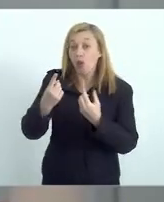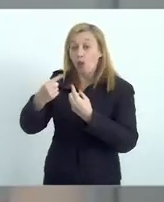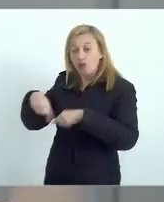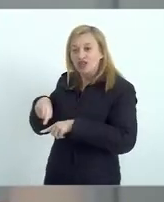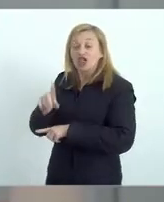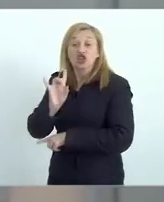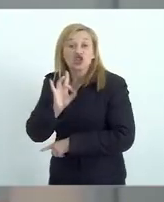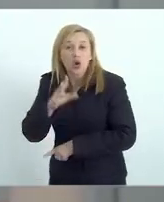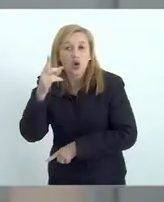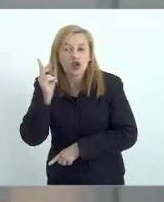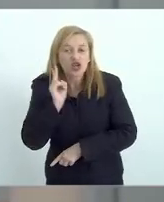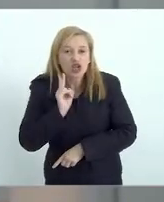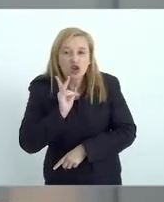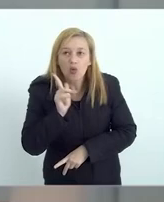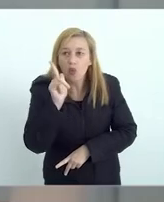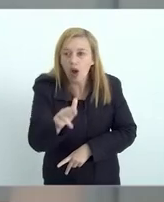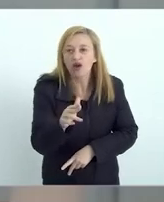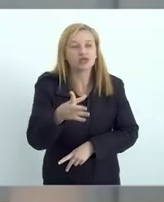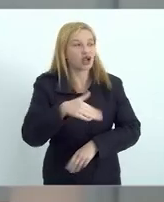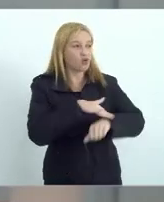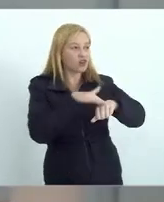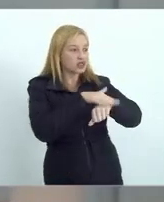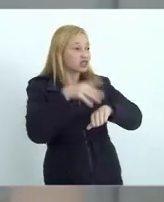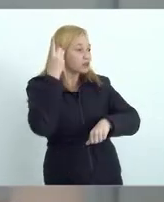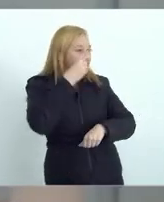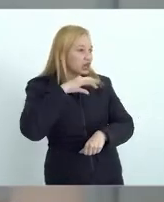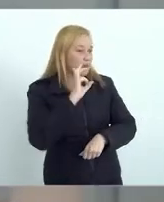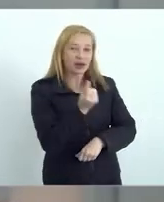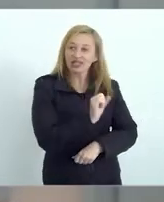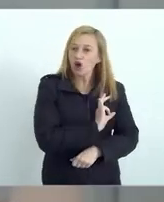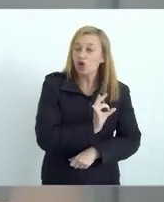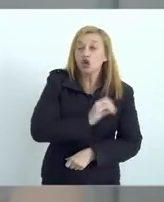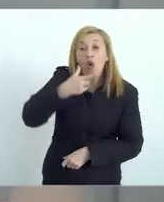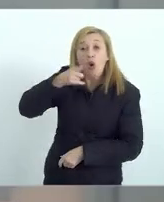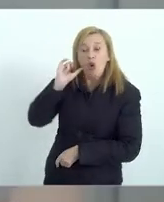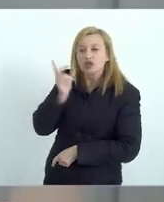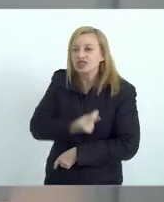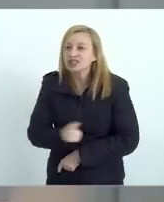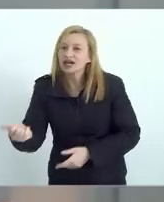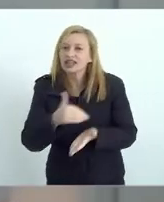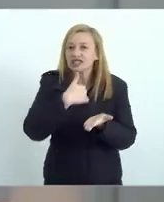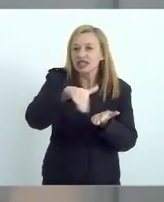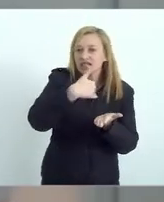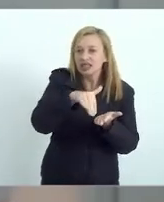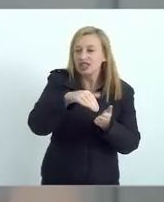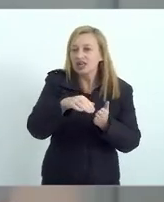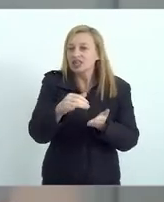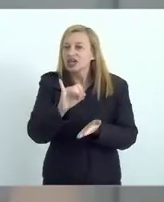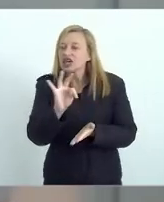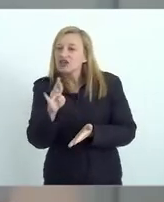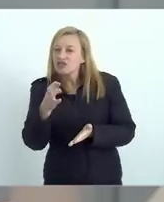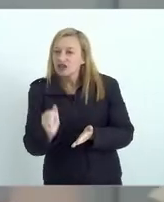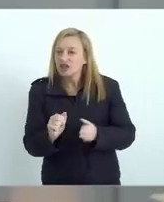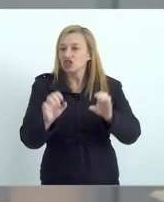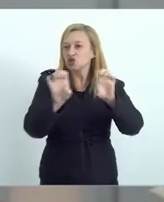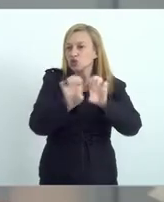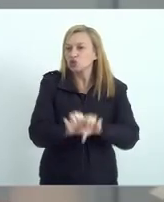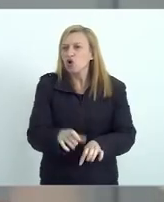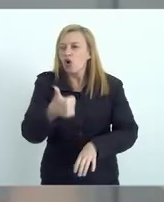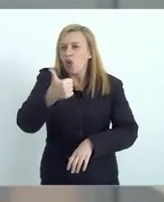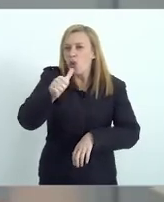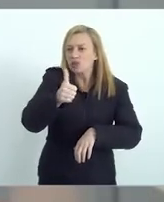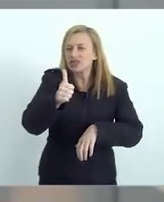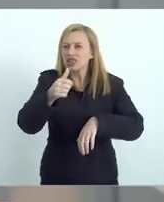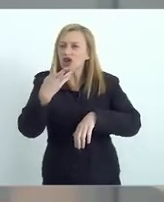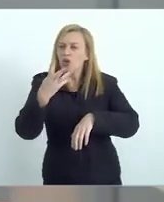contrário vejo sempre os mesmos conversava com a deputada Martha Rocha ontem saí da secretaria de infraestrutura as 1140